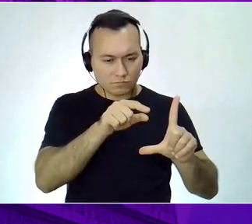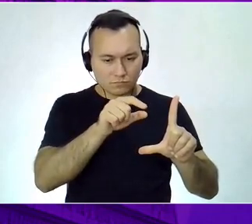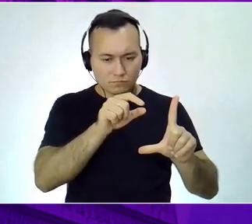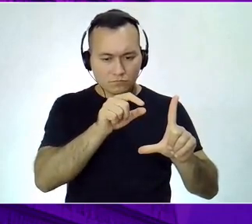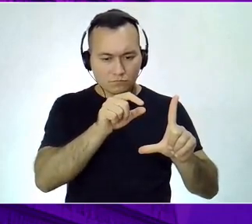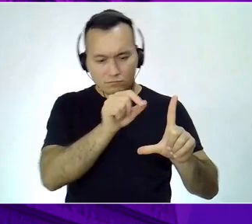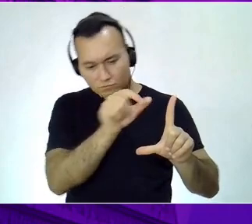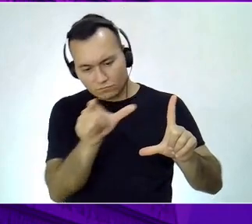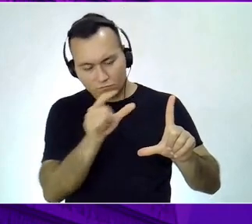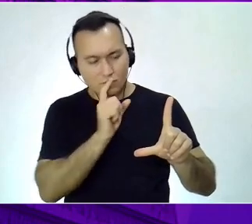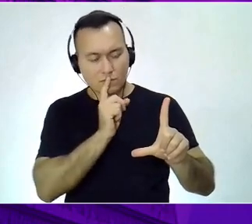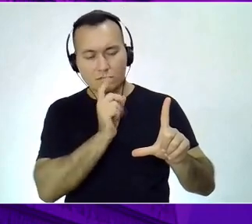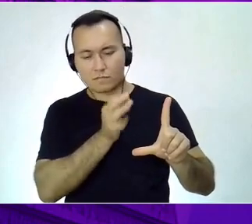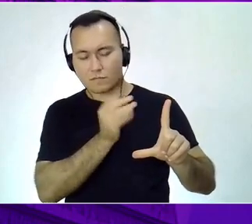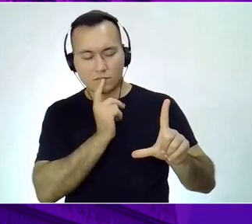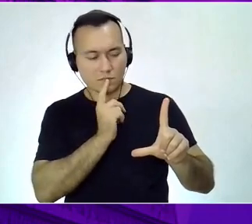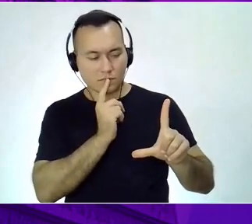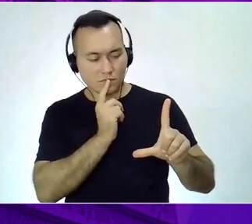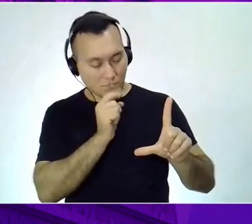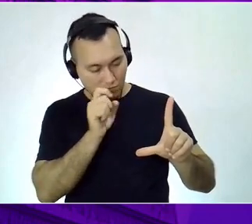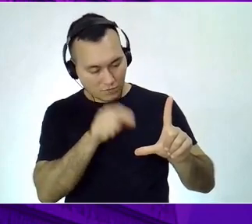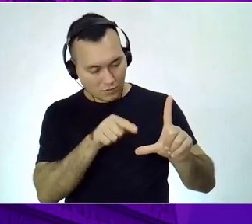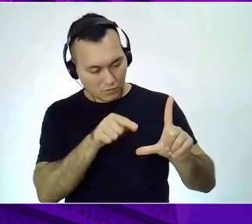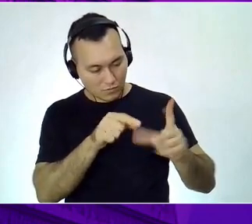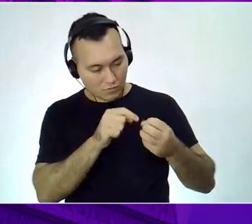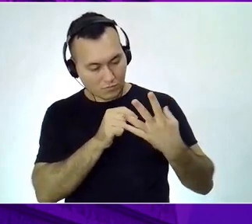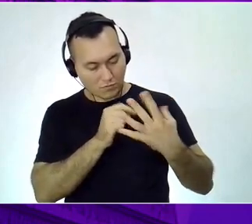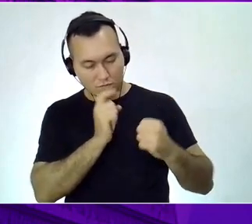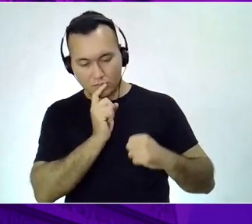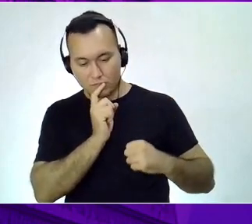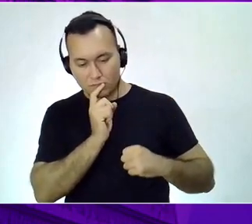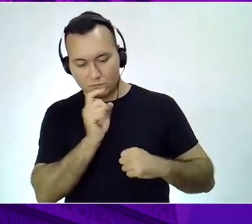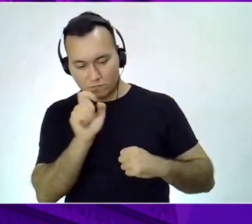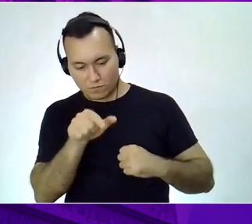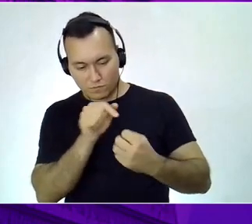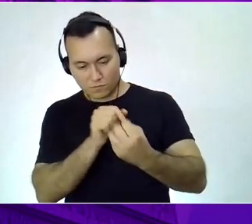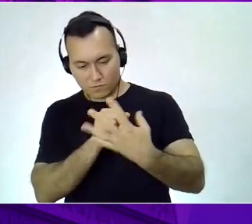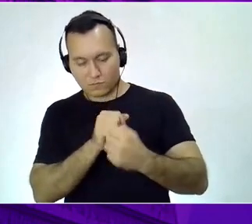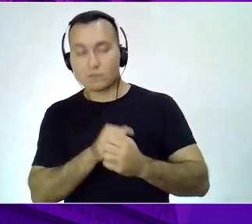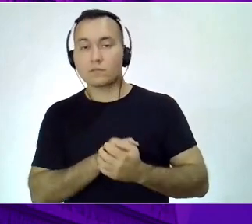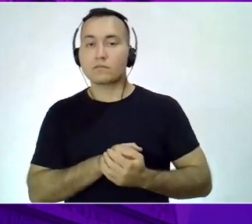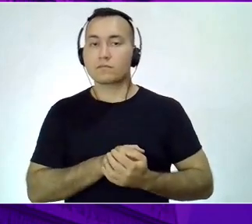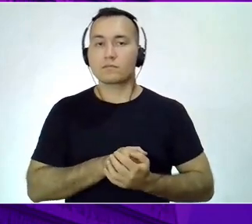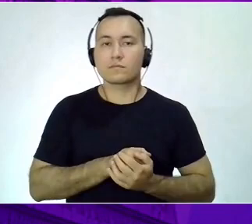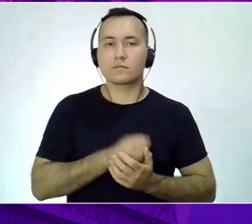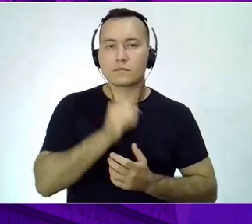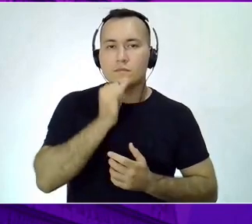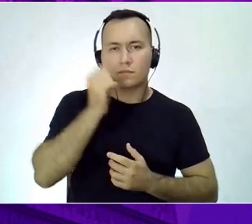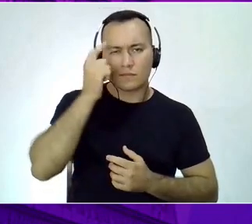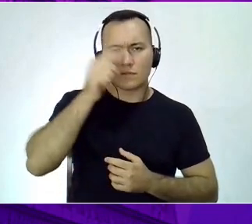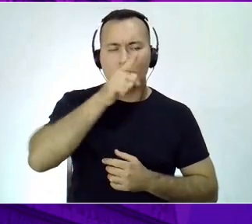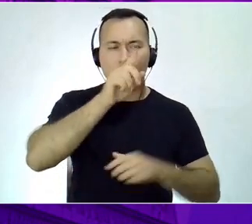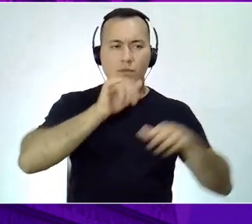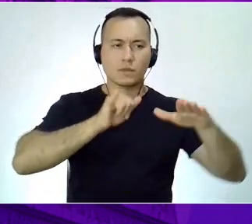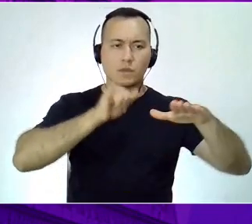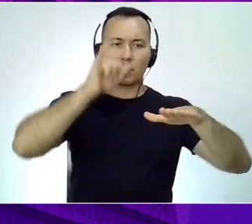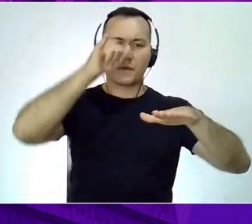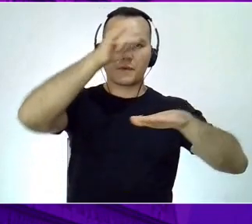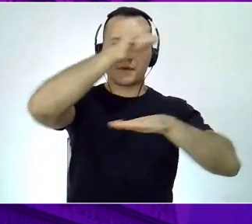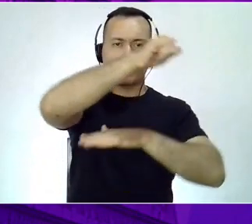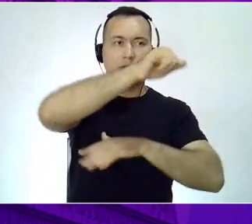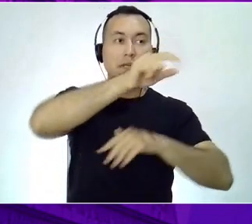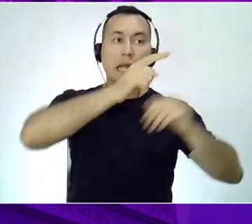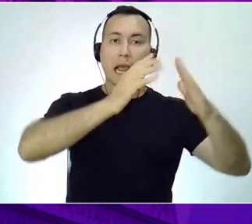painel do aeroporto não deixa de ser, o painel de embarque não deixa de ser uma visualização de dados. Mas vocês vão explorar ele porque vocês não